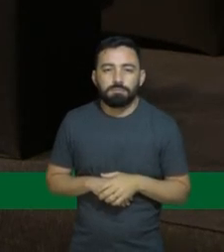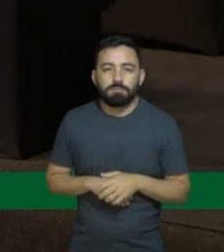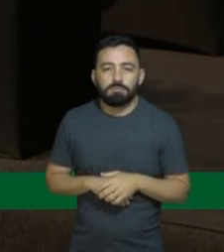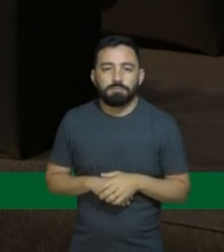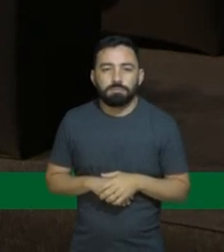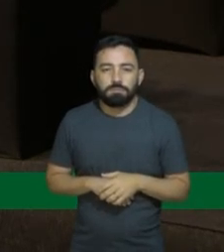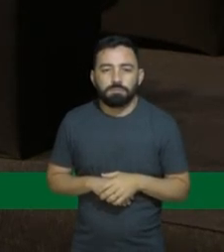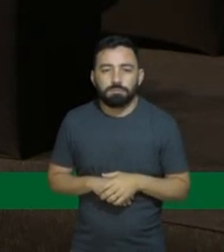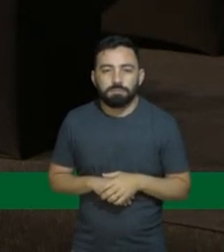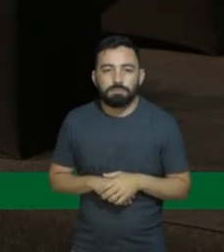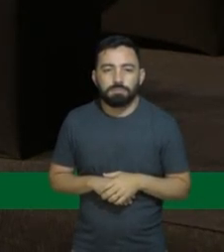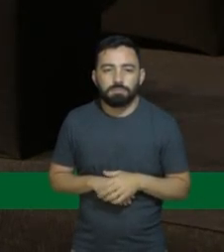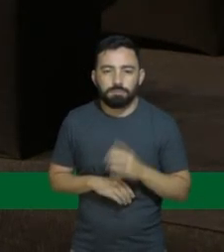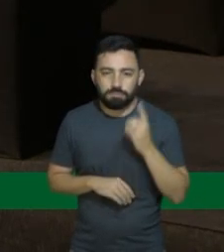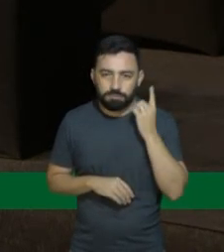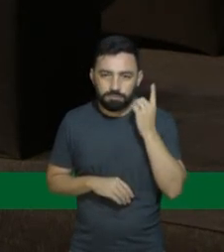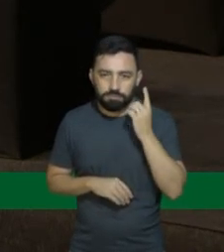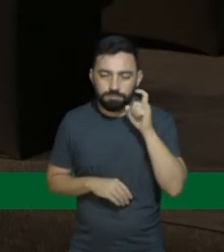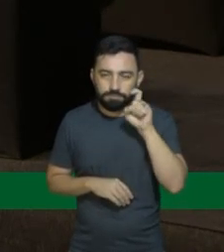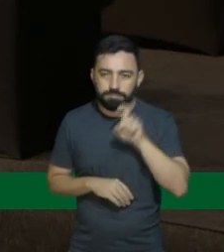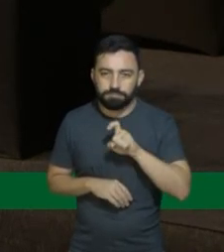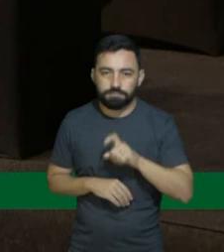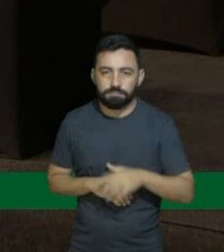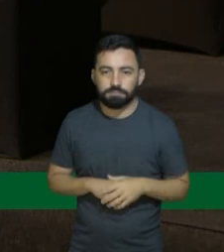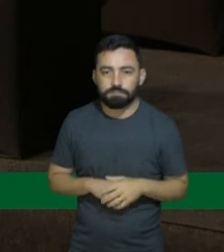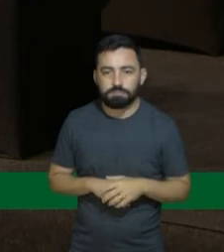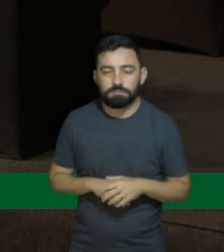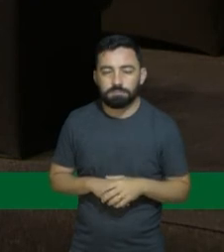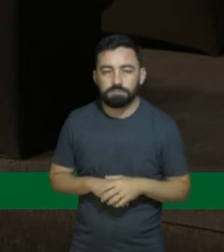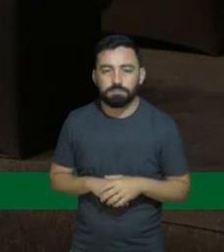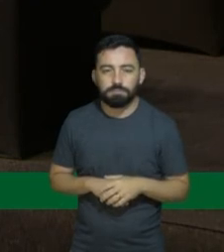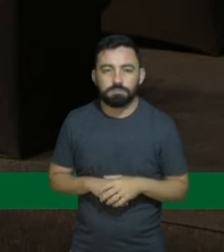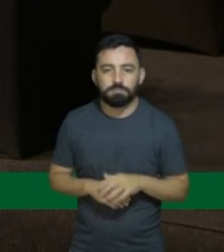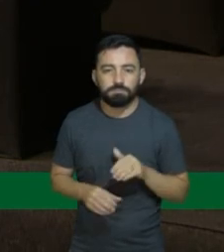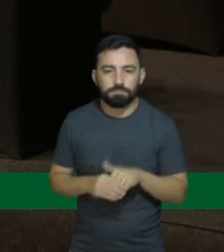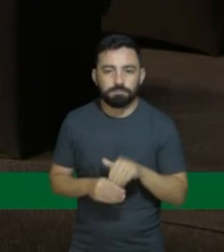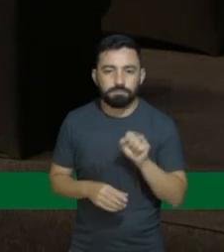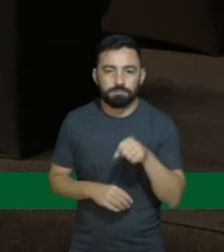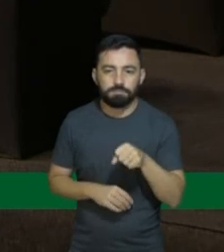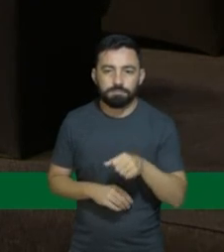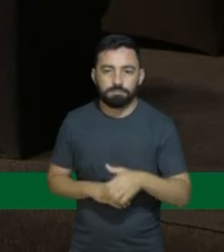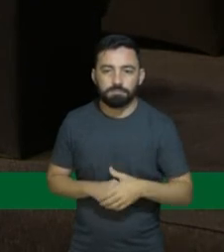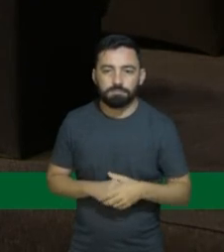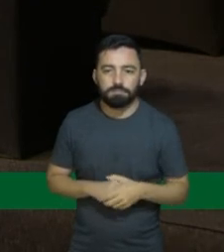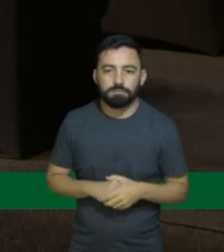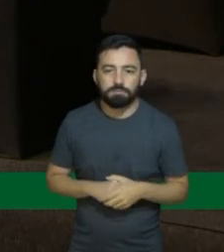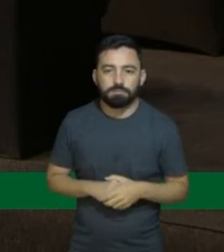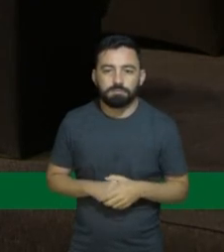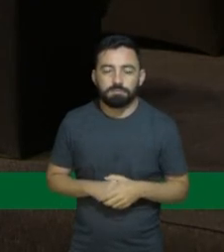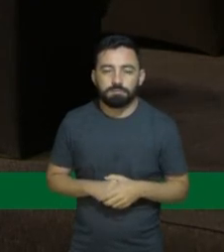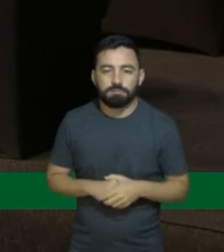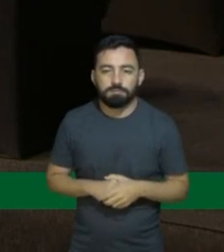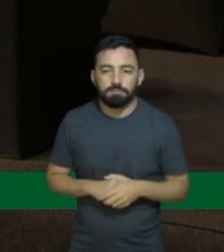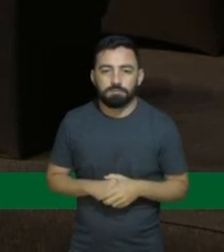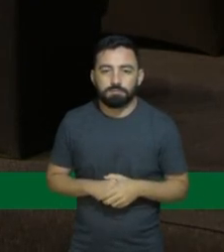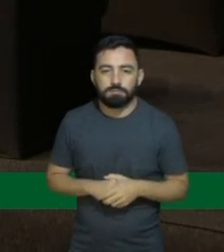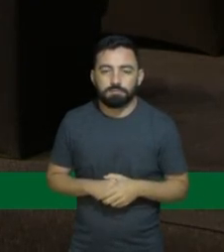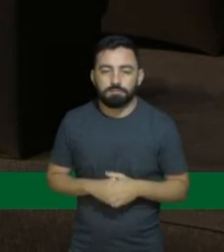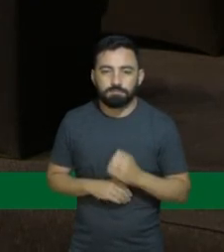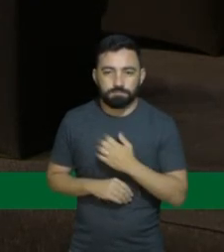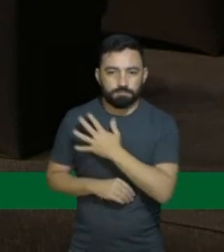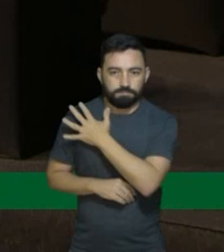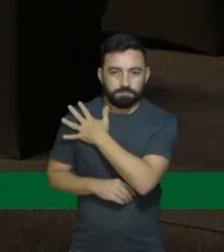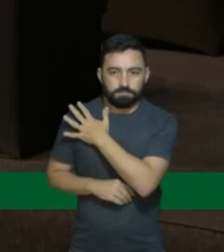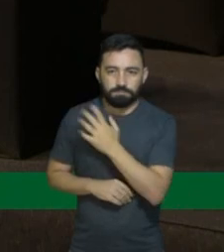como vota Deputado Maurício peer Deputado Maurício peer vota sim como vota Deputado Napoleão